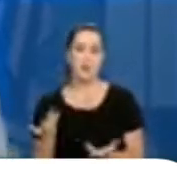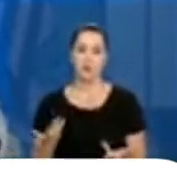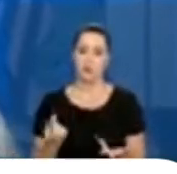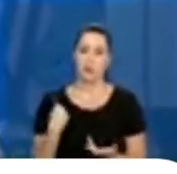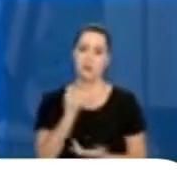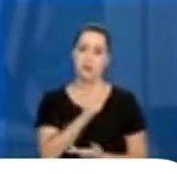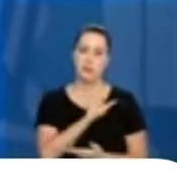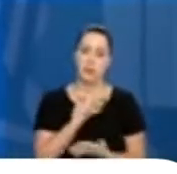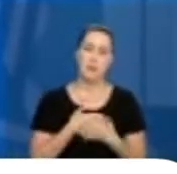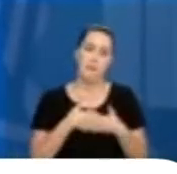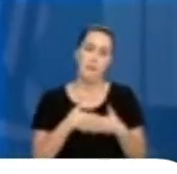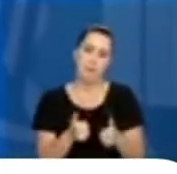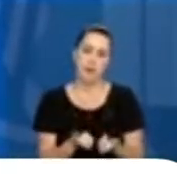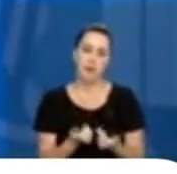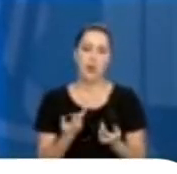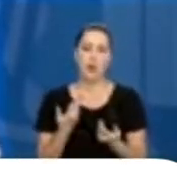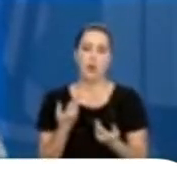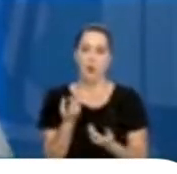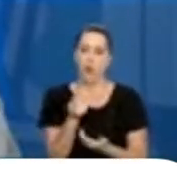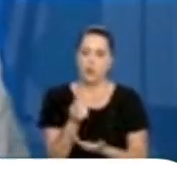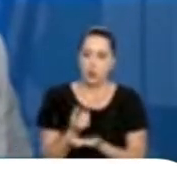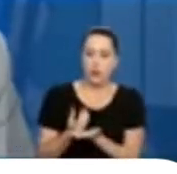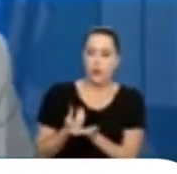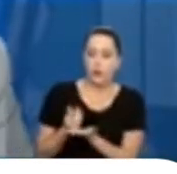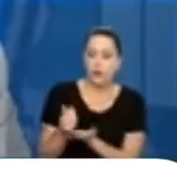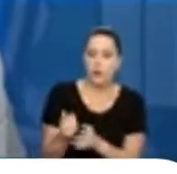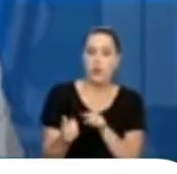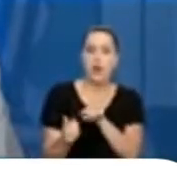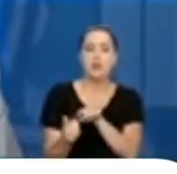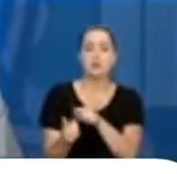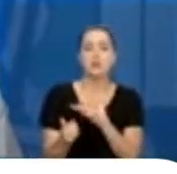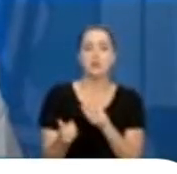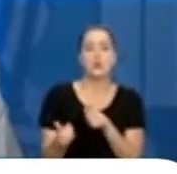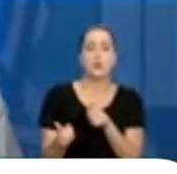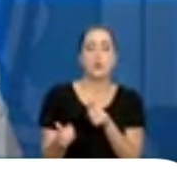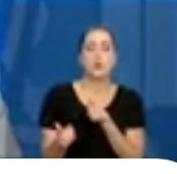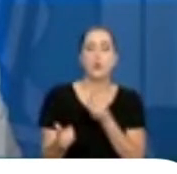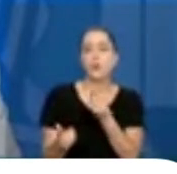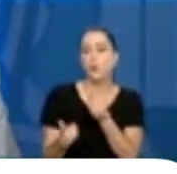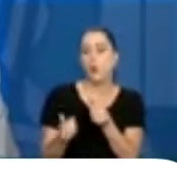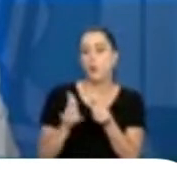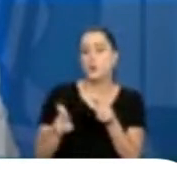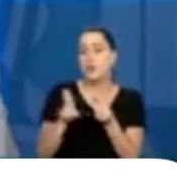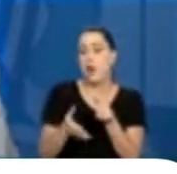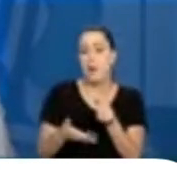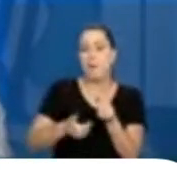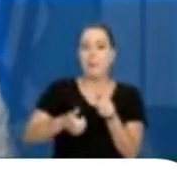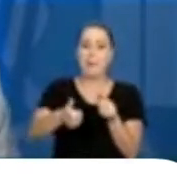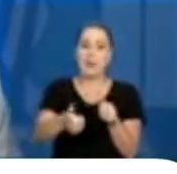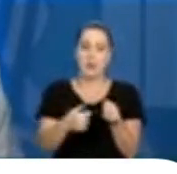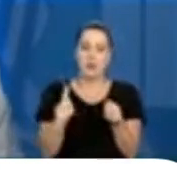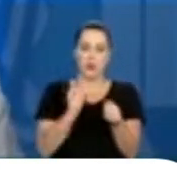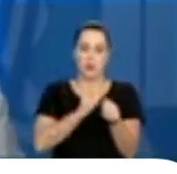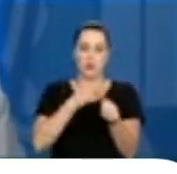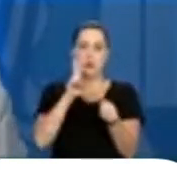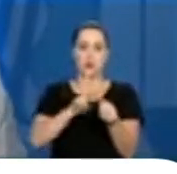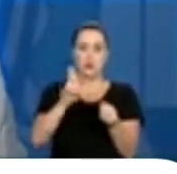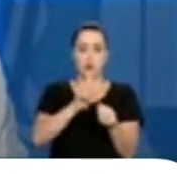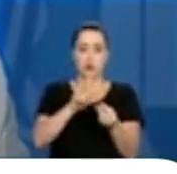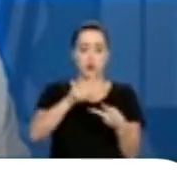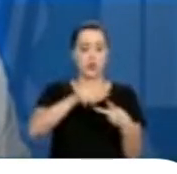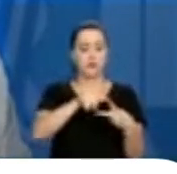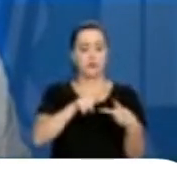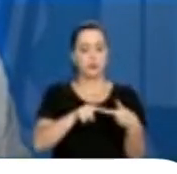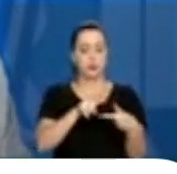uma otimização dos recursos disponíveis. Os testes que nós estamos utilizando são dois. São